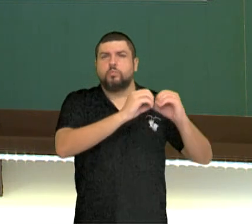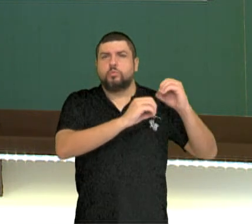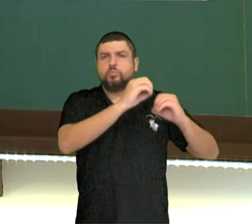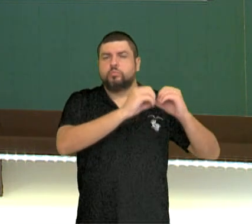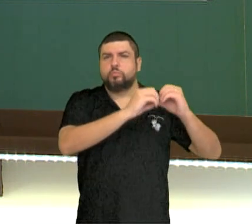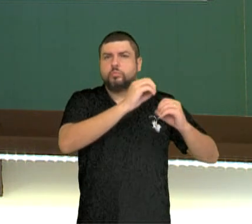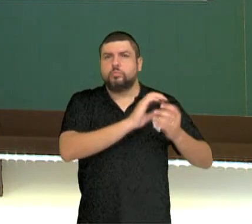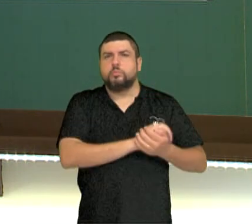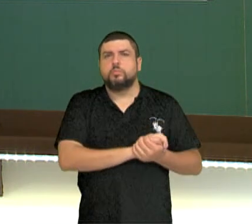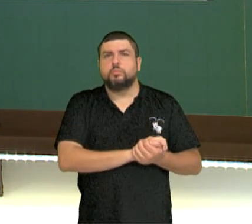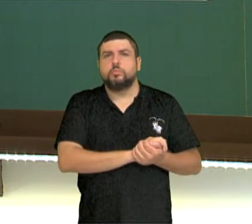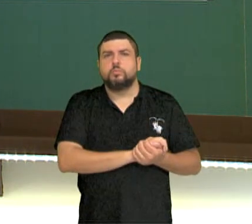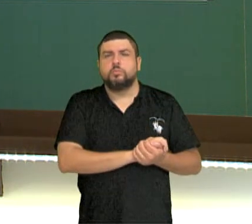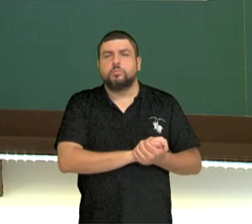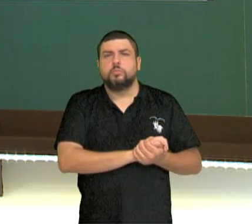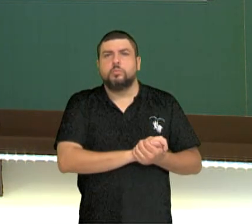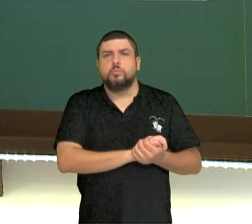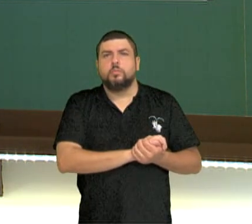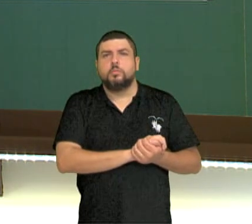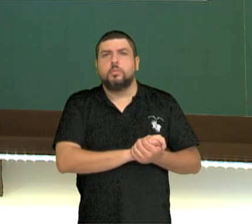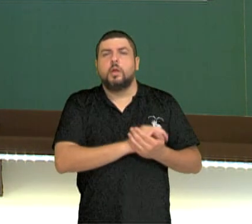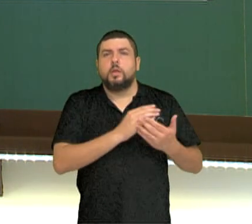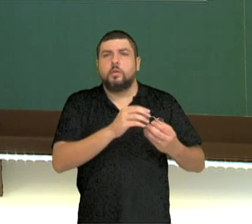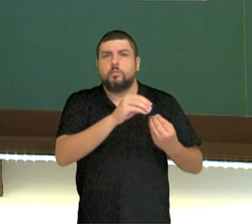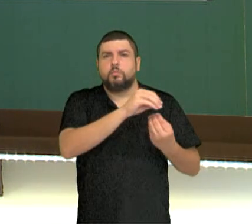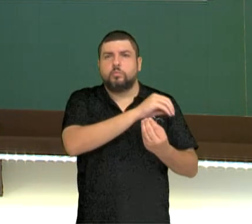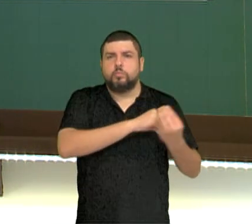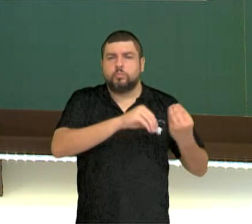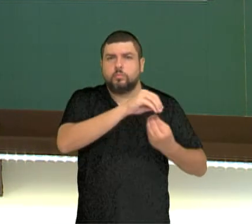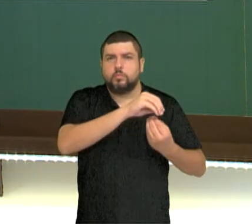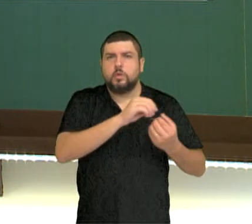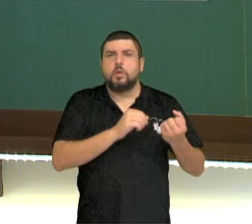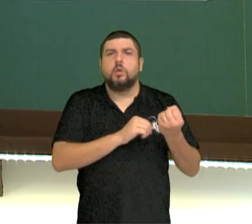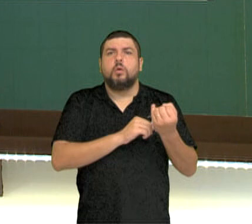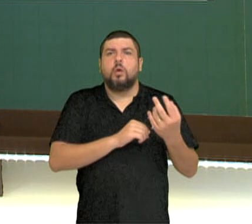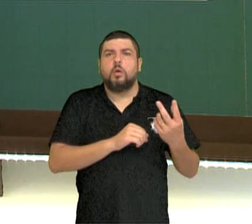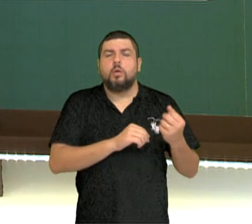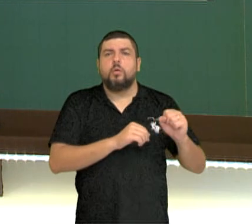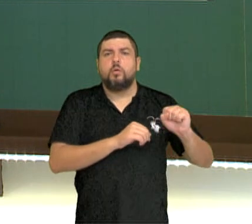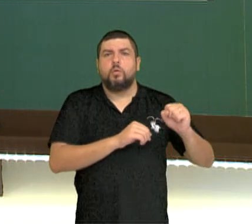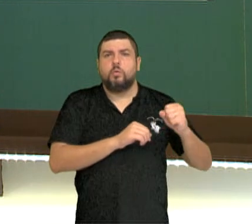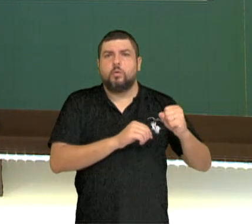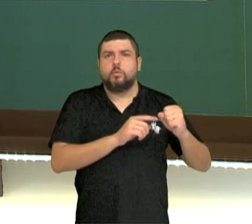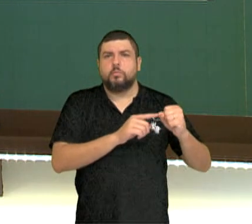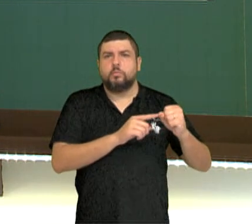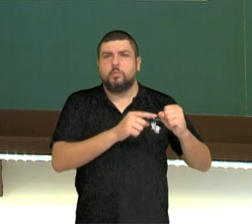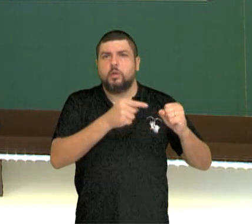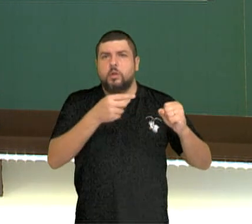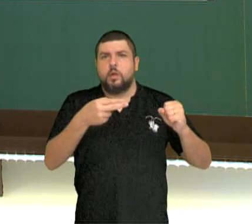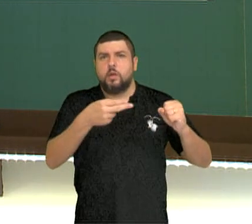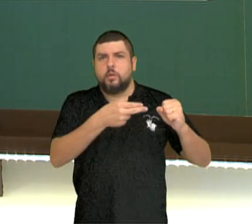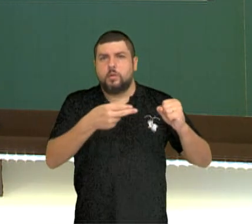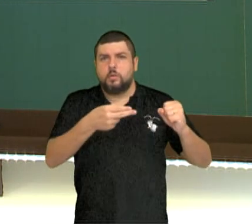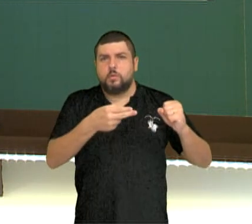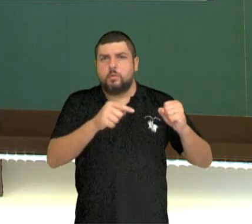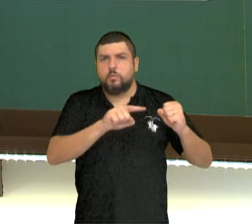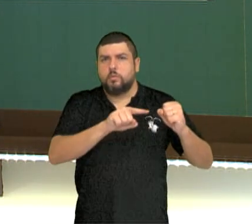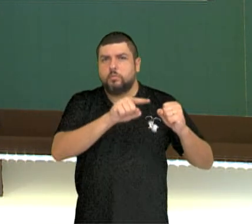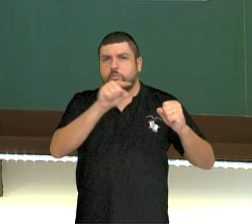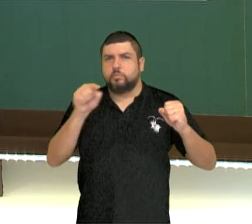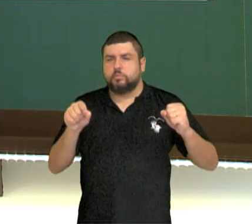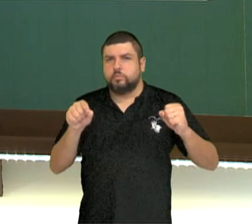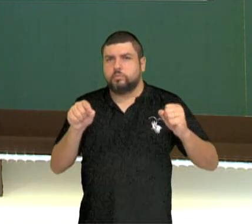moléculas. Ok? Então, aqui, reagente, 8. Conferido? Aqui do outro lado, 2 átomos